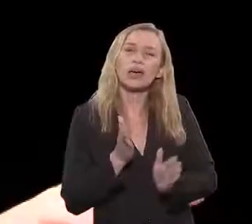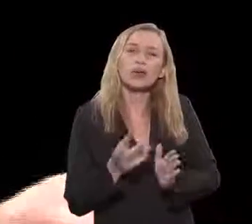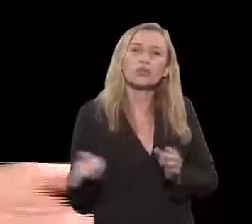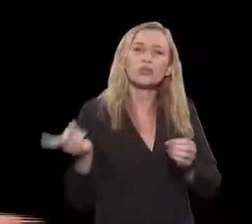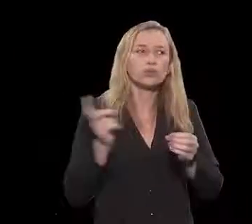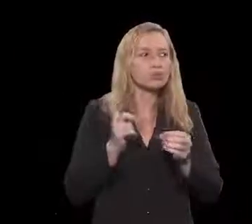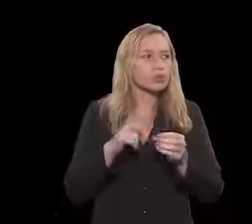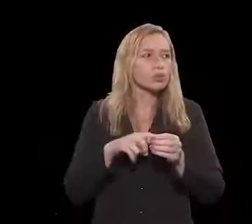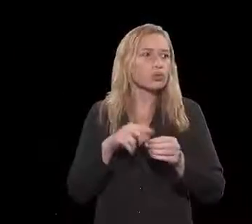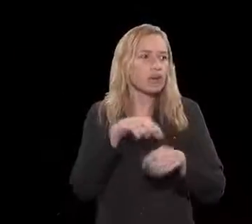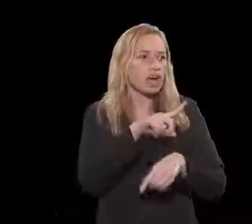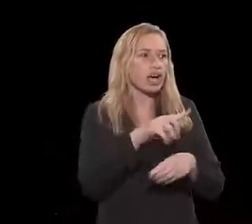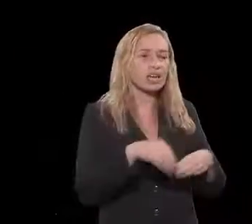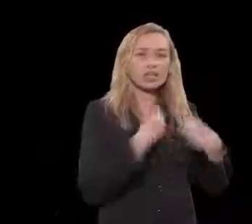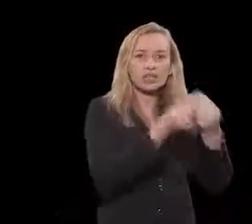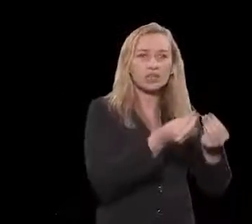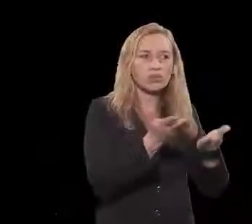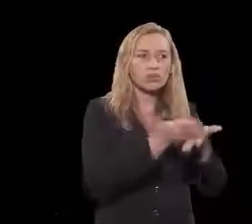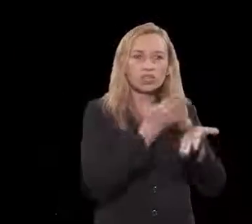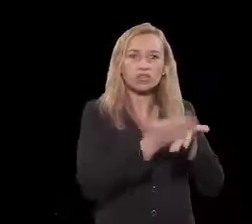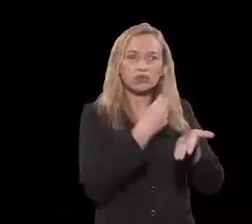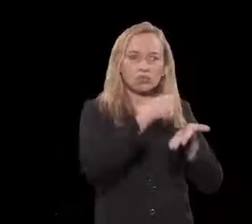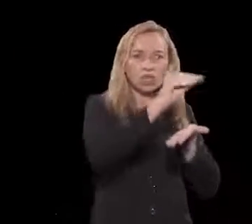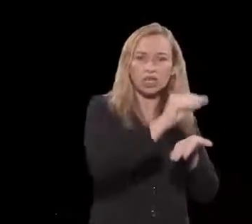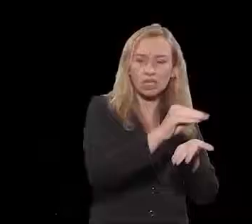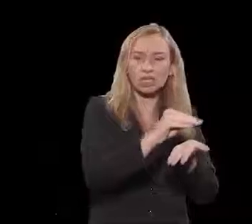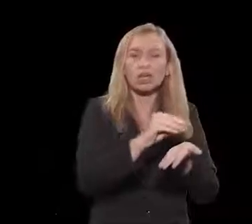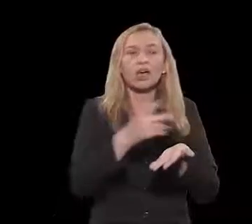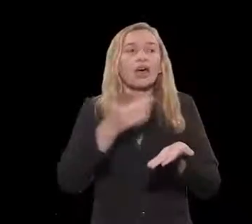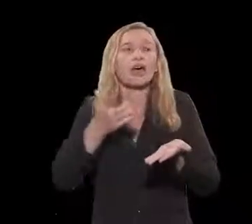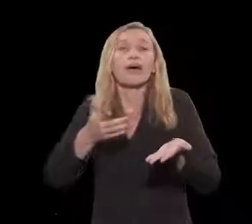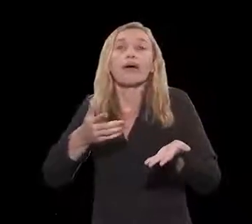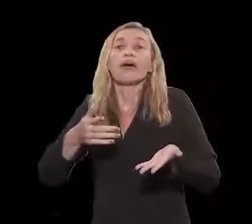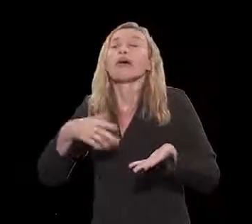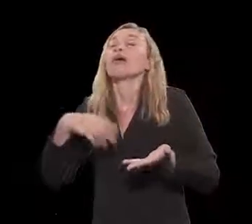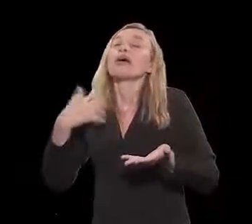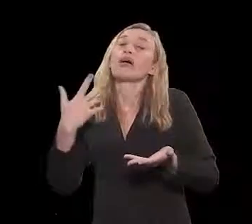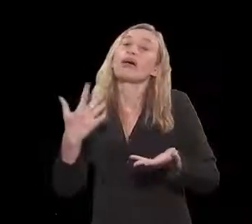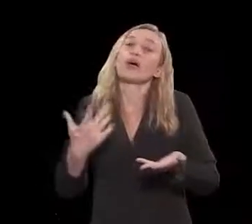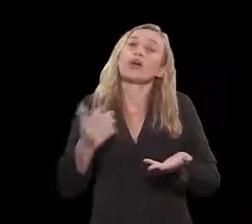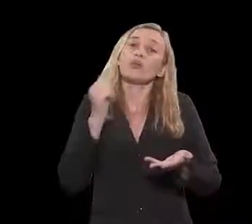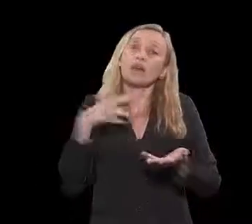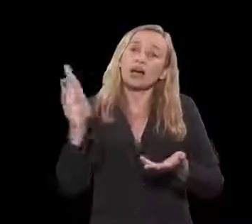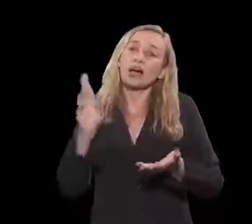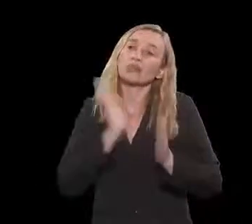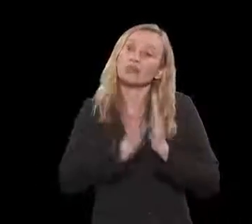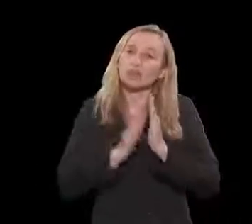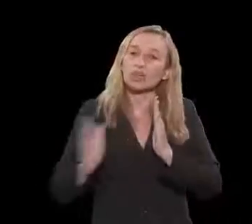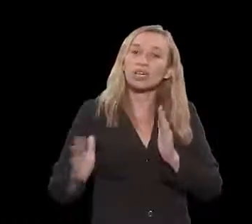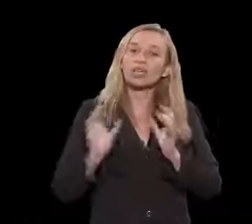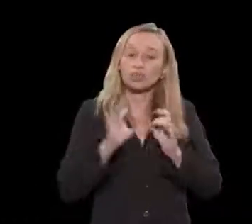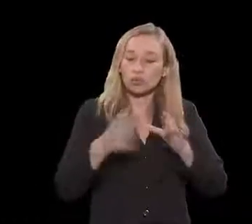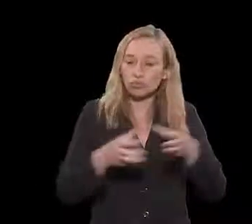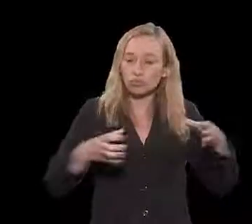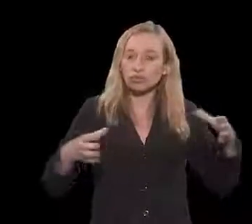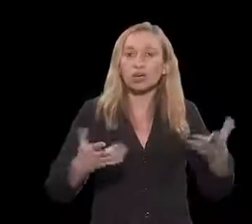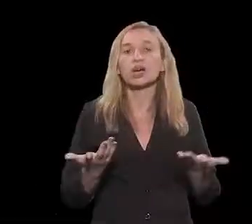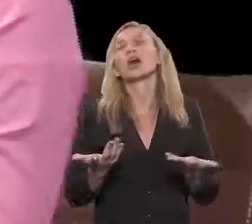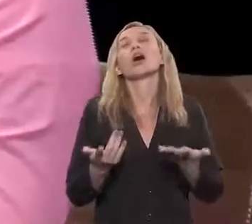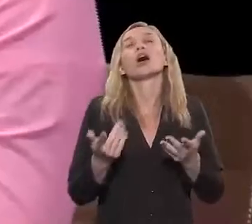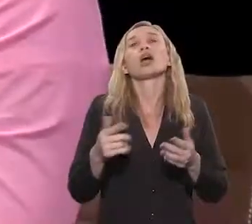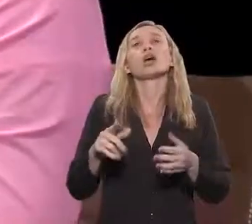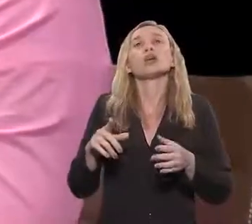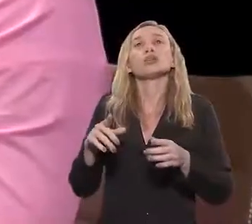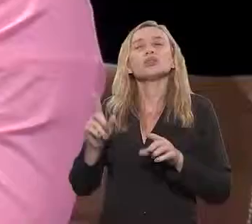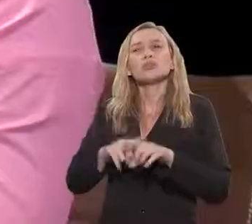voltou lá e doou, parece que um exemplar de cada livro dele, sabe? Então, assim, a Barblioteca tá só crescendo também. E